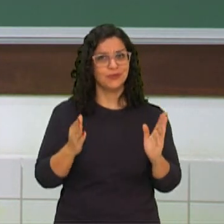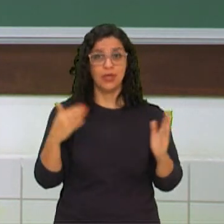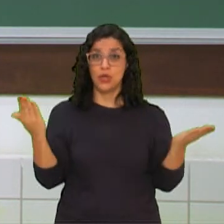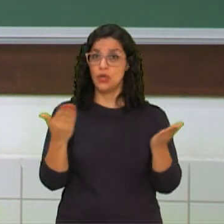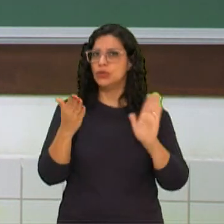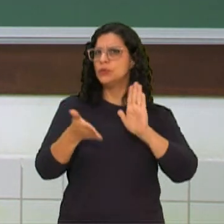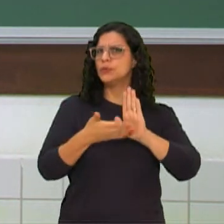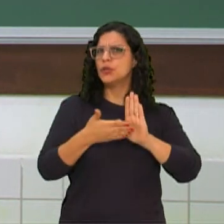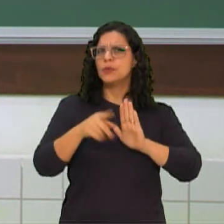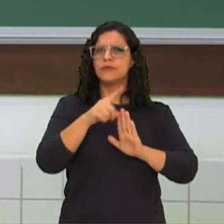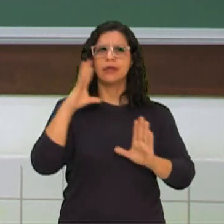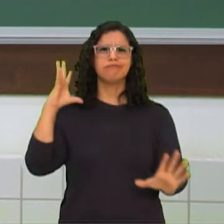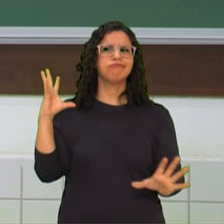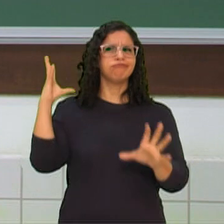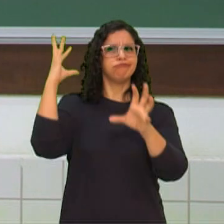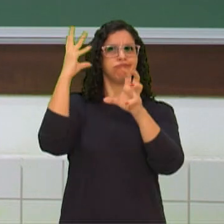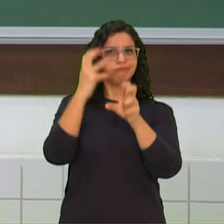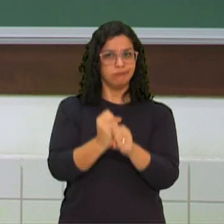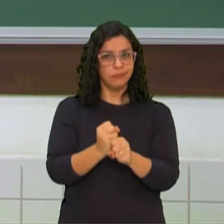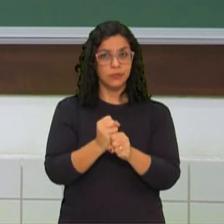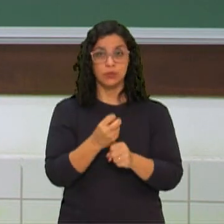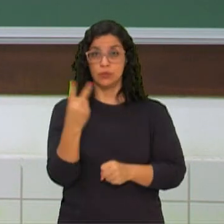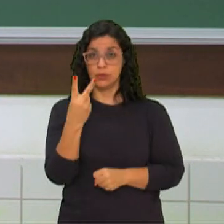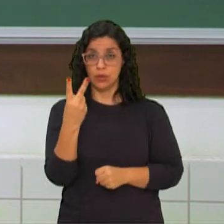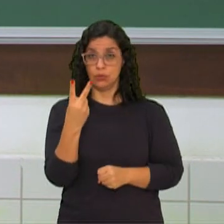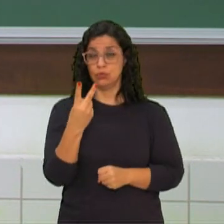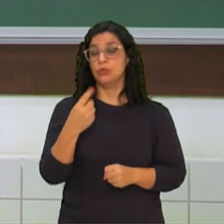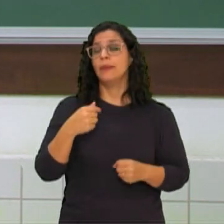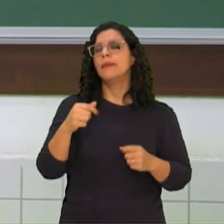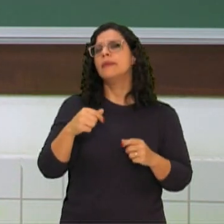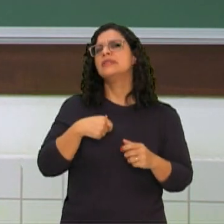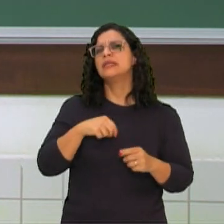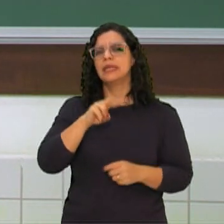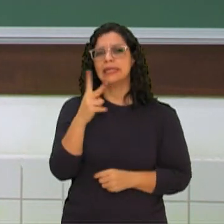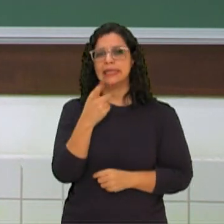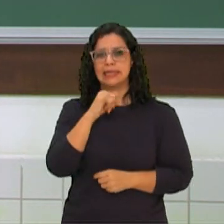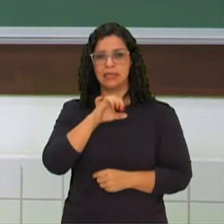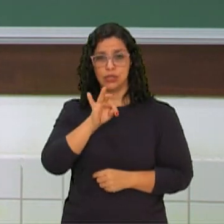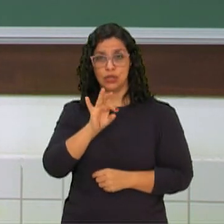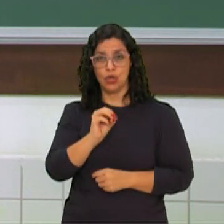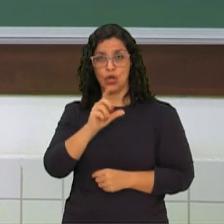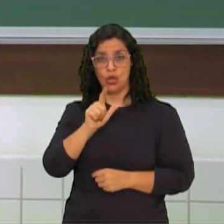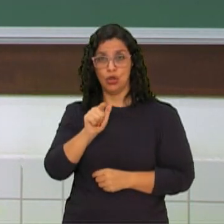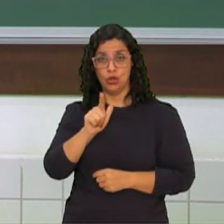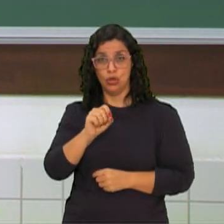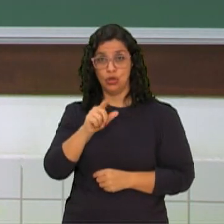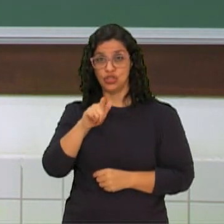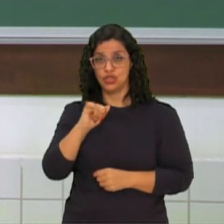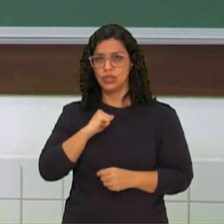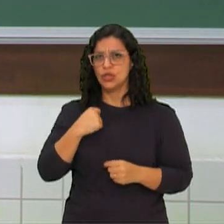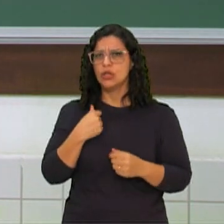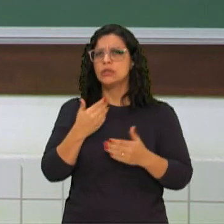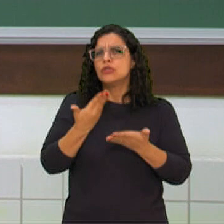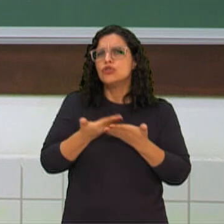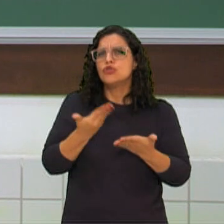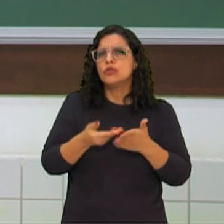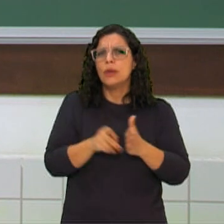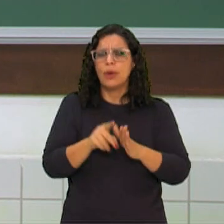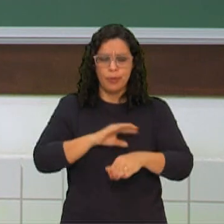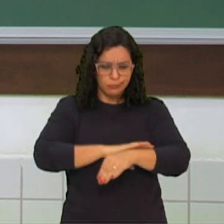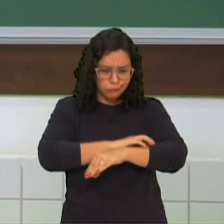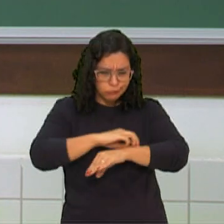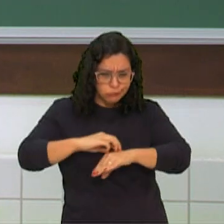proponho para vocês uma revisão da parte 2 de histologia. O que é histologia? Ciência que estuda os